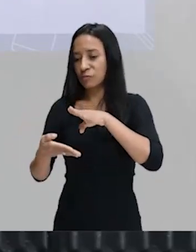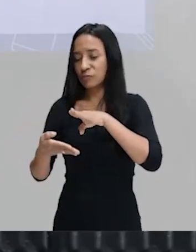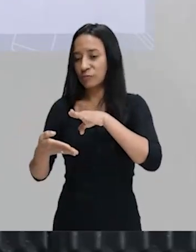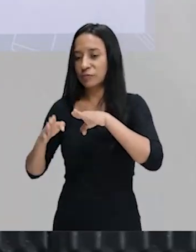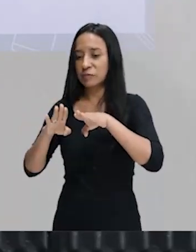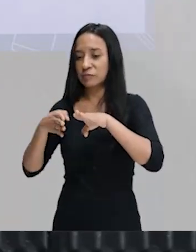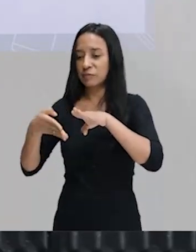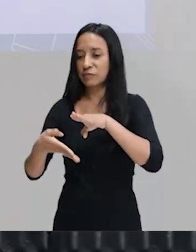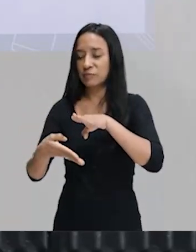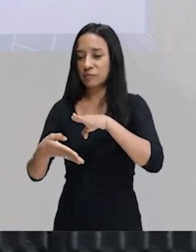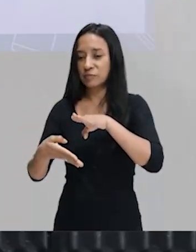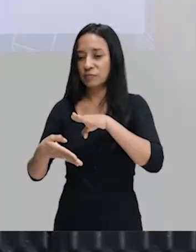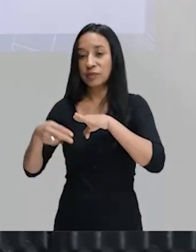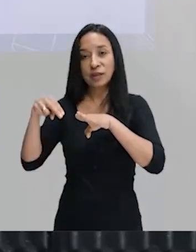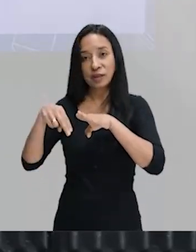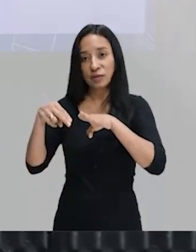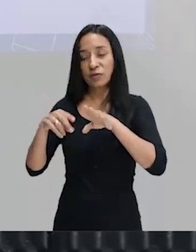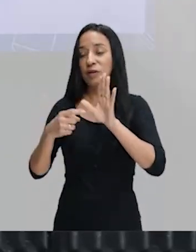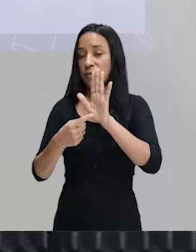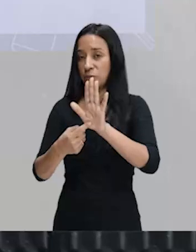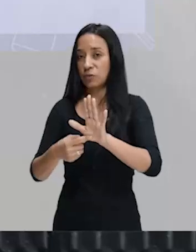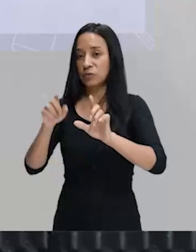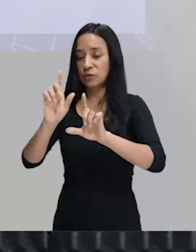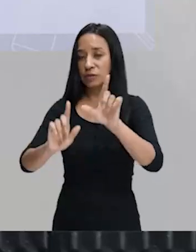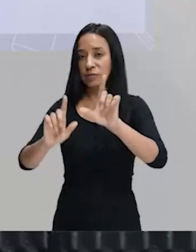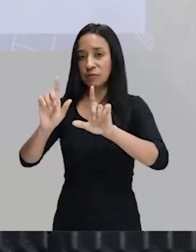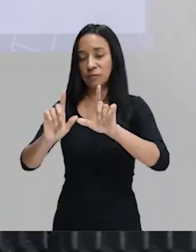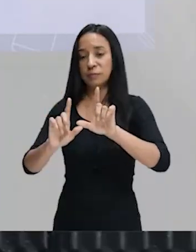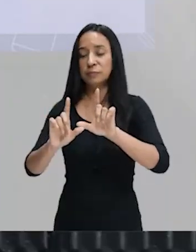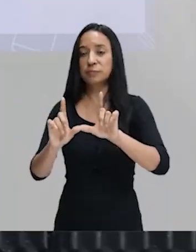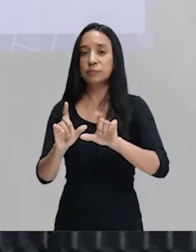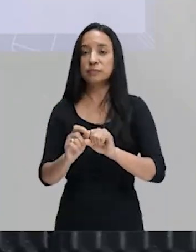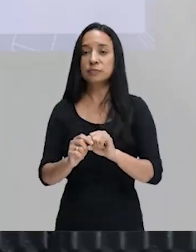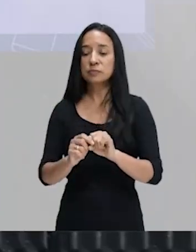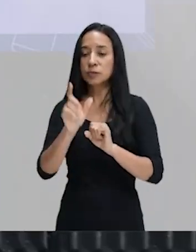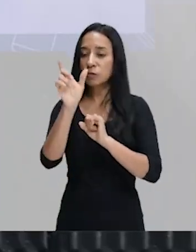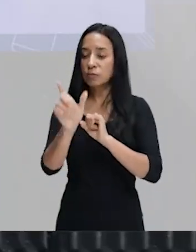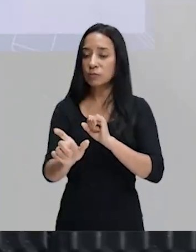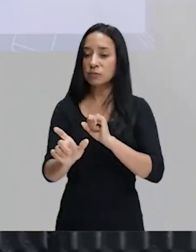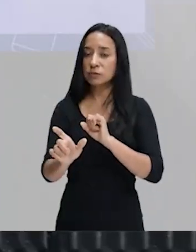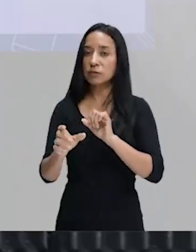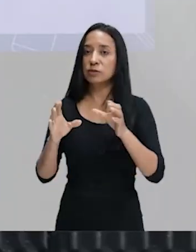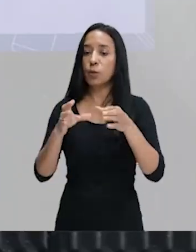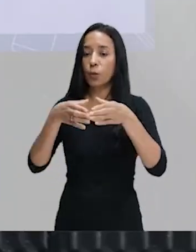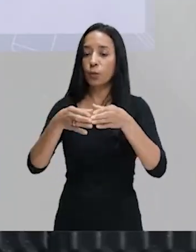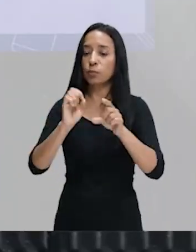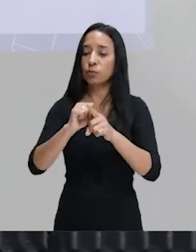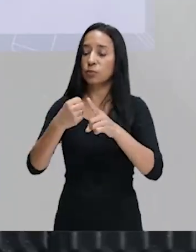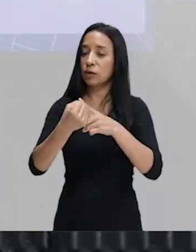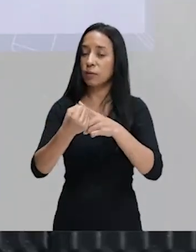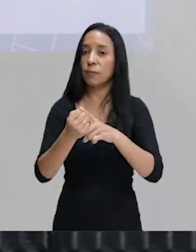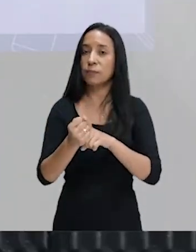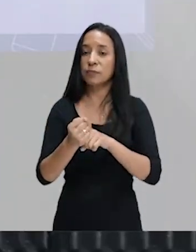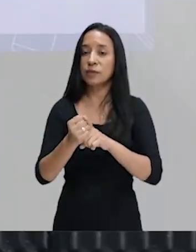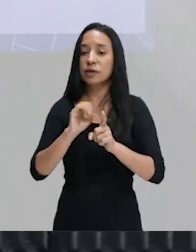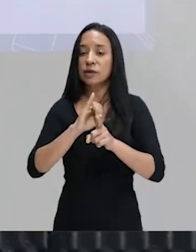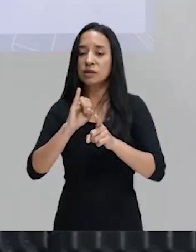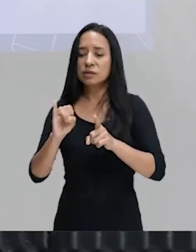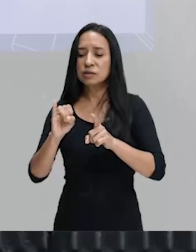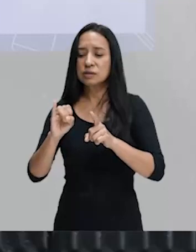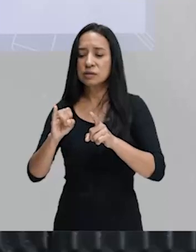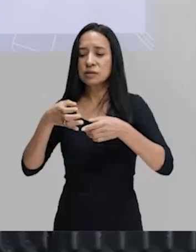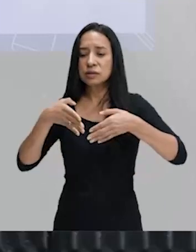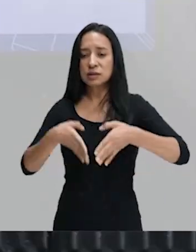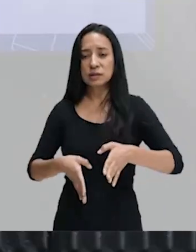indiana, beleza? Na novela Caminho das Índias, retrata lá um personagem que é desse grupo social. E se você nasceu nesse